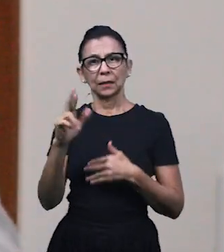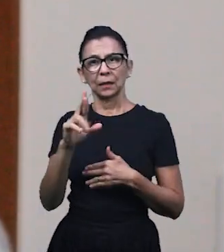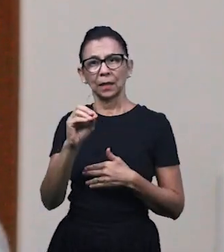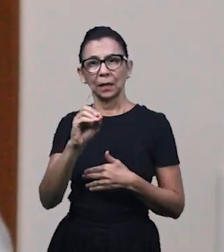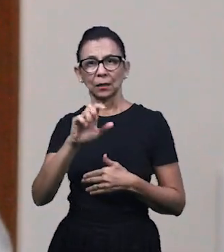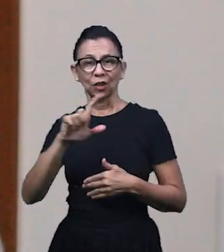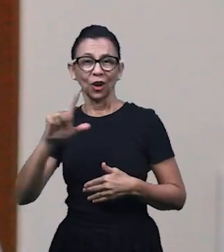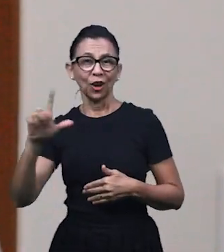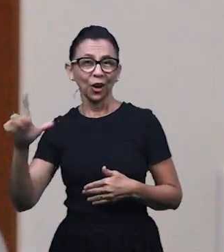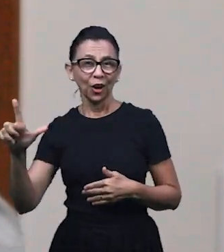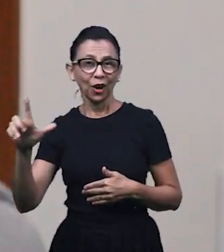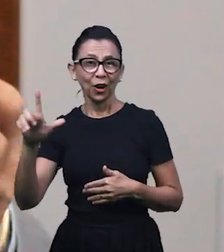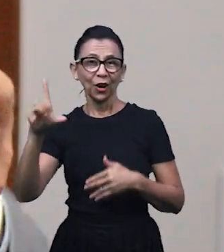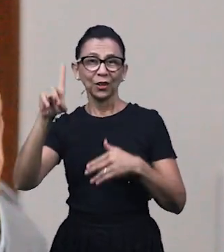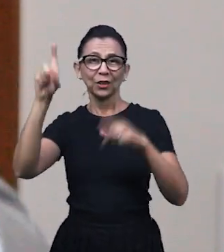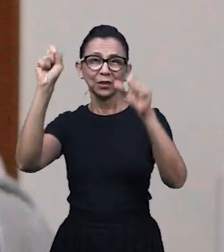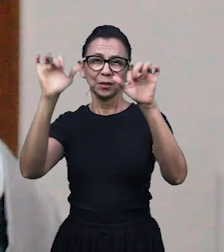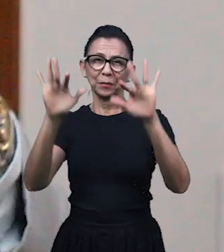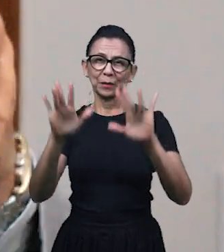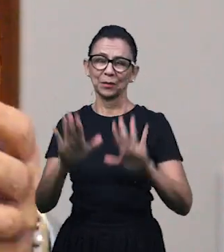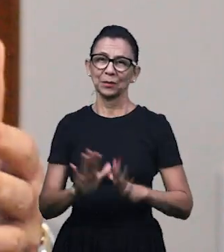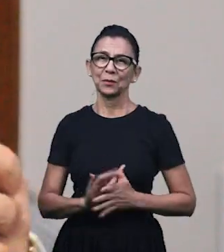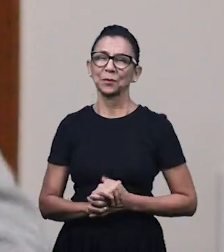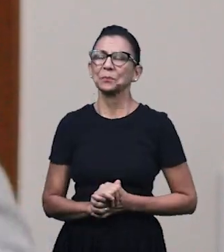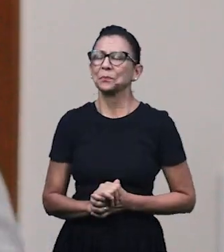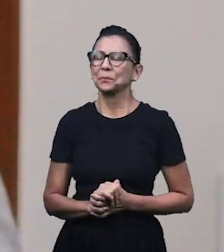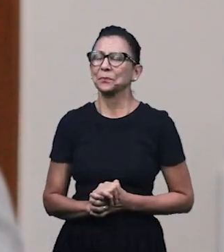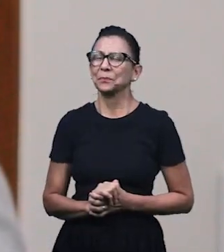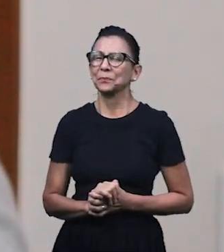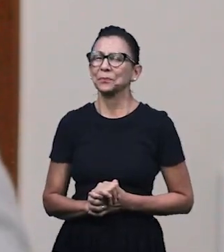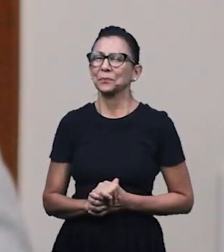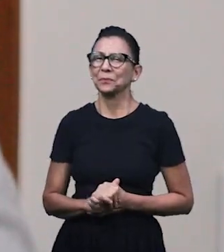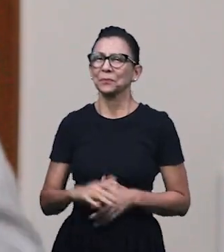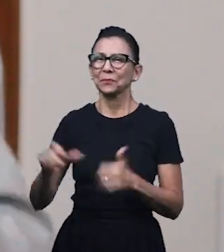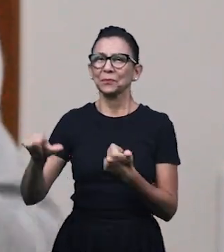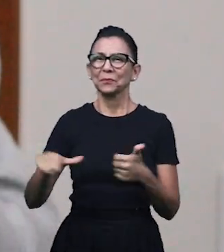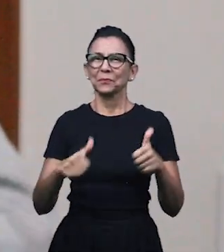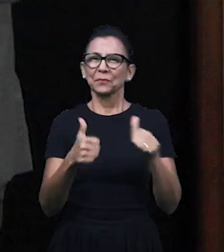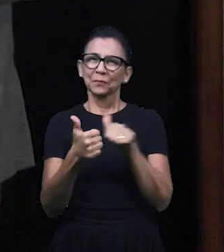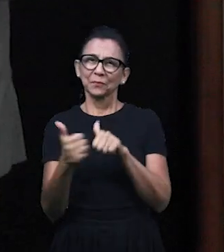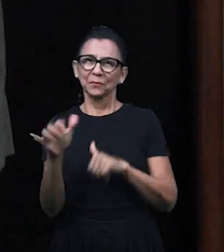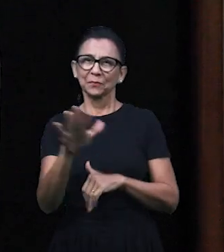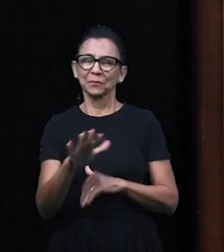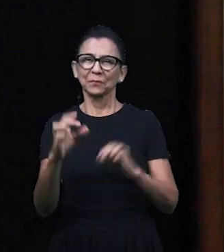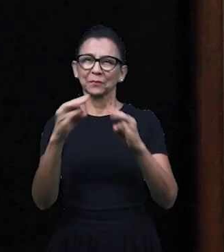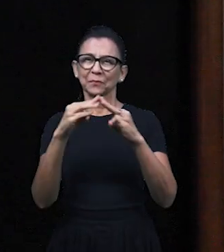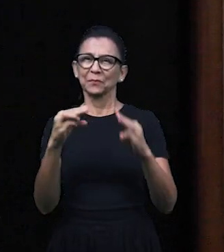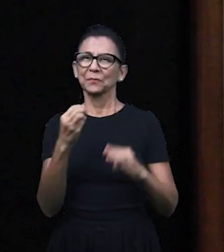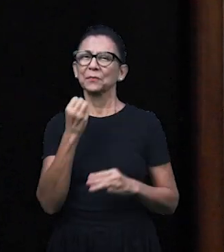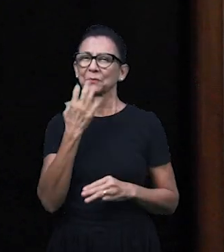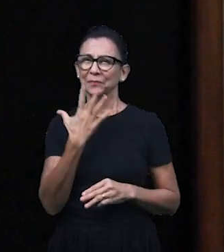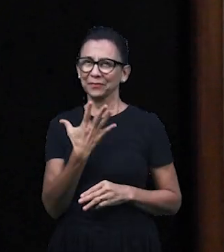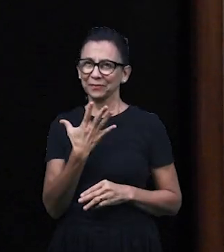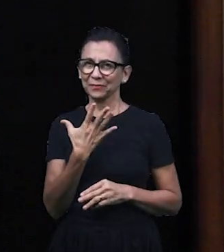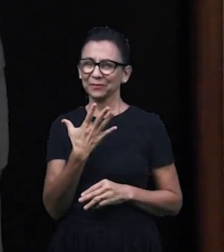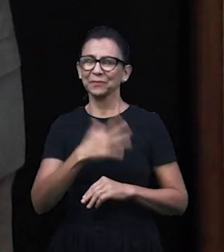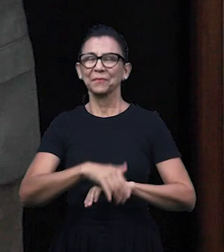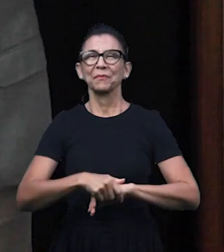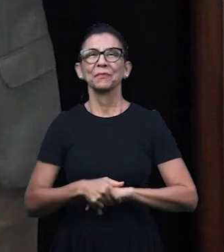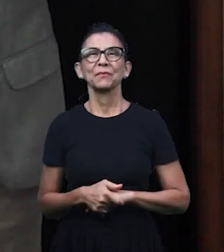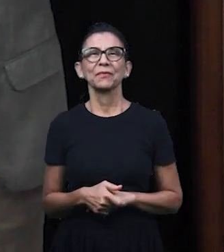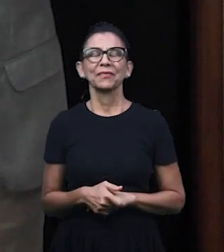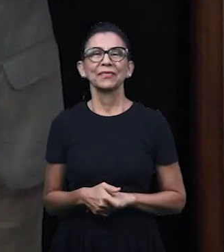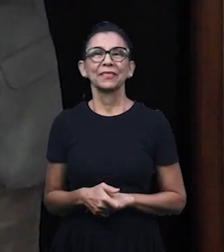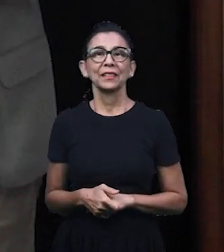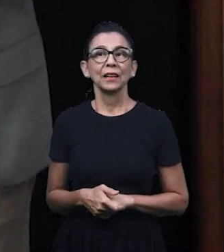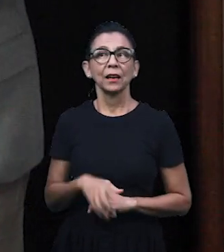bênção vivermos esta obra e o batismo no Manaim sempre tem um gostinho todo especial, não é verdade? Muito bem. A gente continua falando sobre batismo, mas agora a